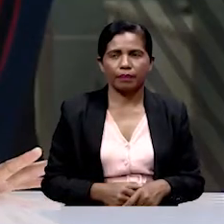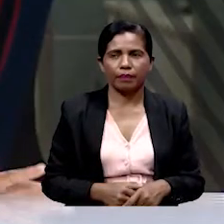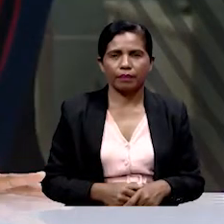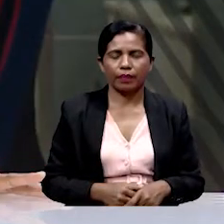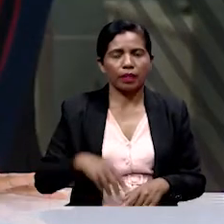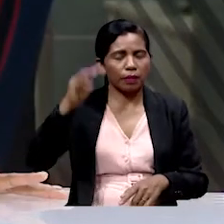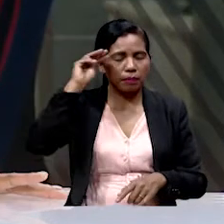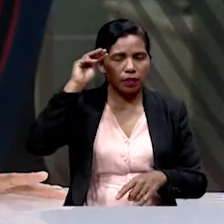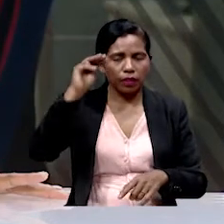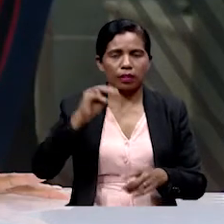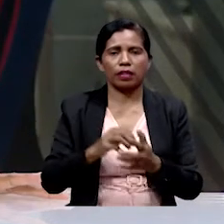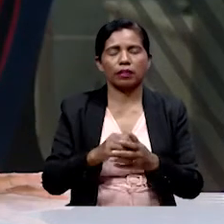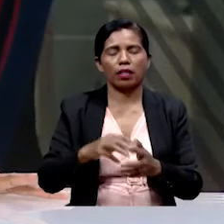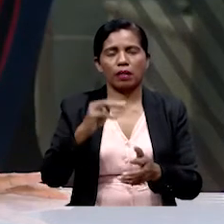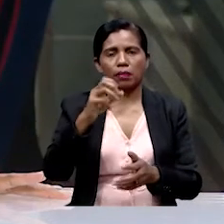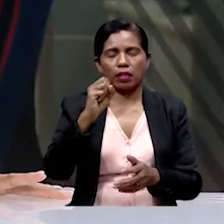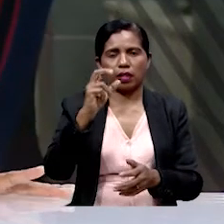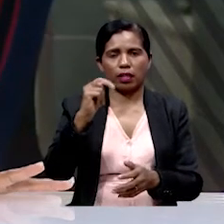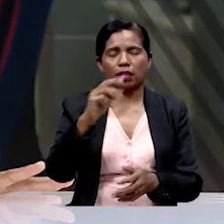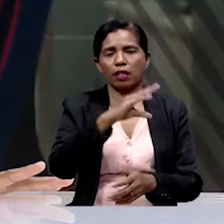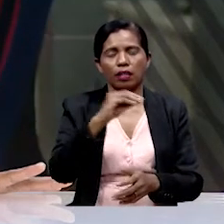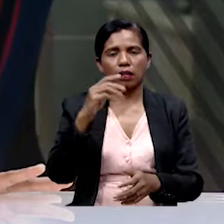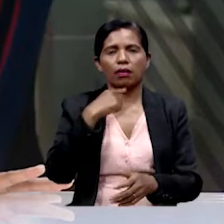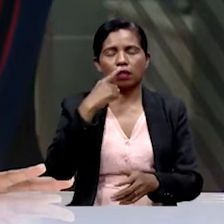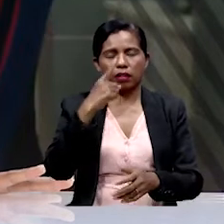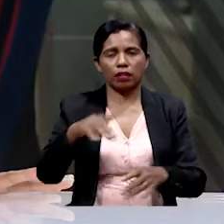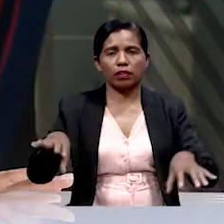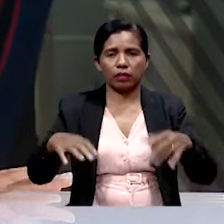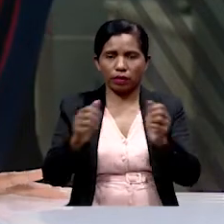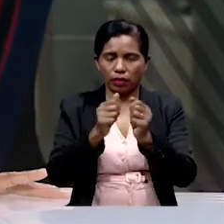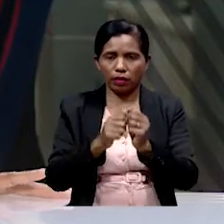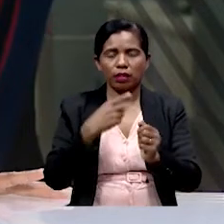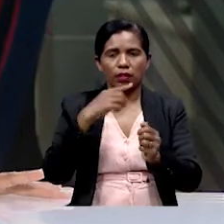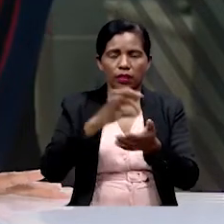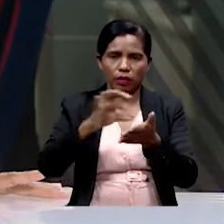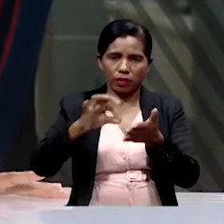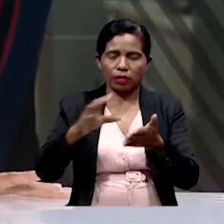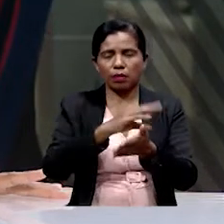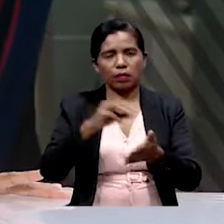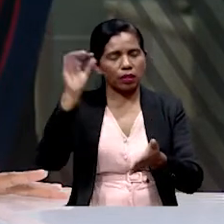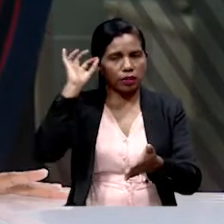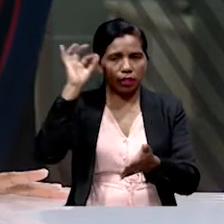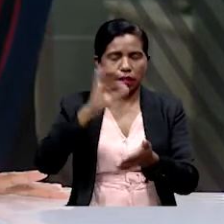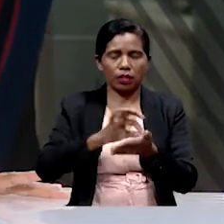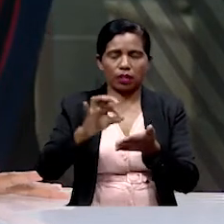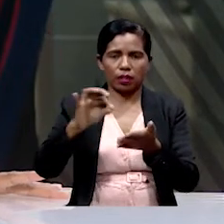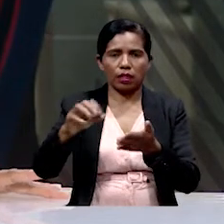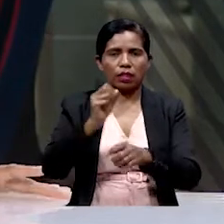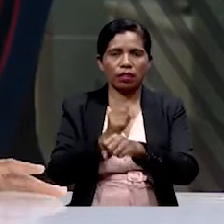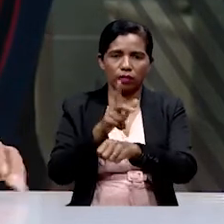Ministro de Negócios Estrangeiros na Cooperação entrega acordo com a Nova Mobilidade e Espaço CPLP para secretário executivo CPLP.